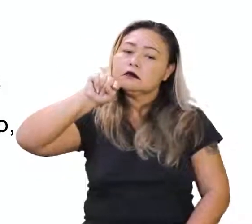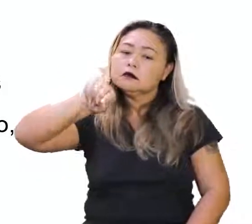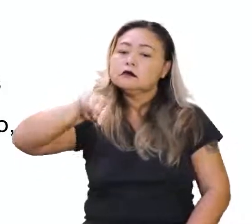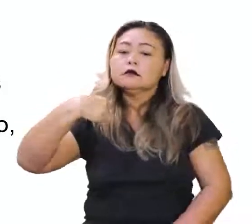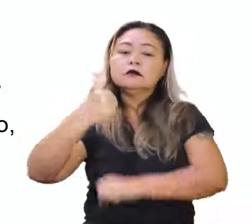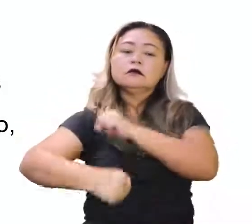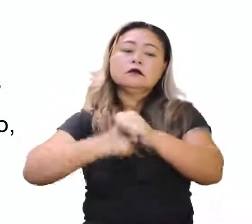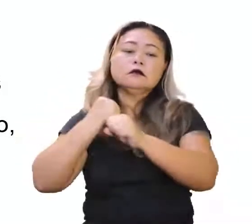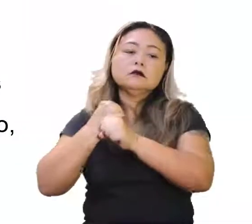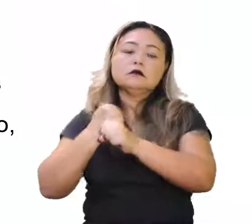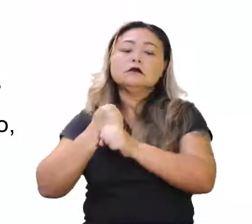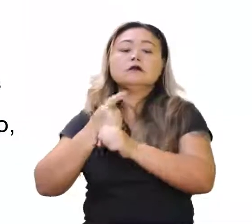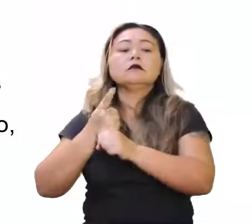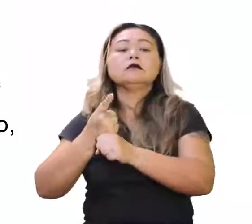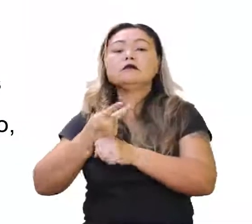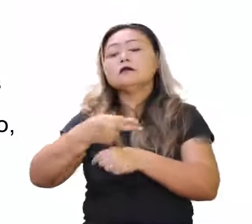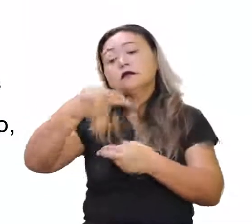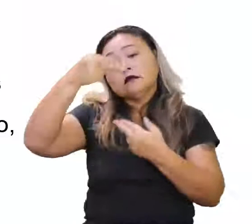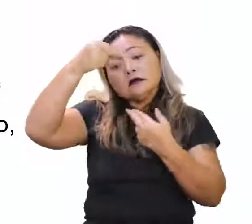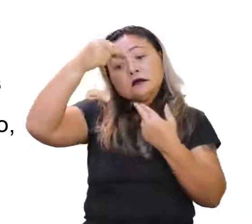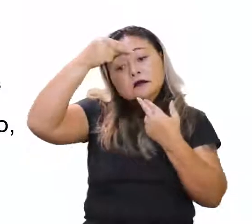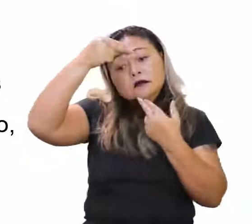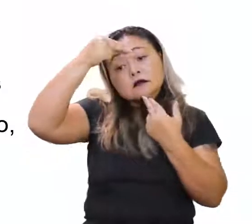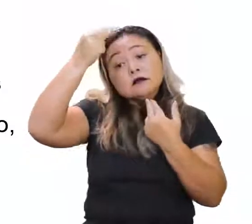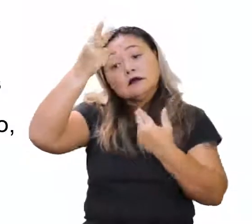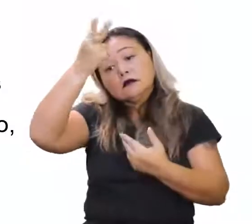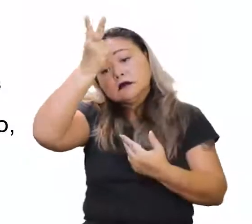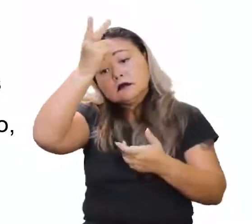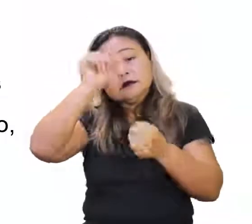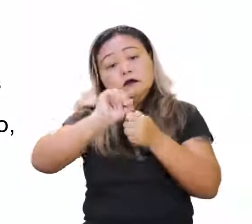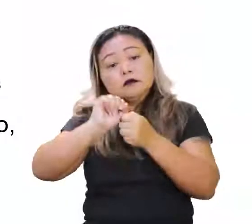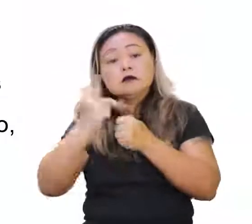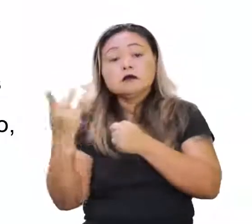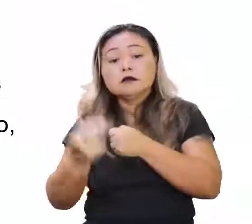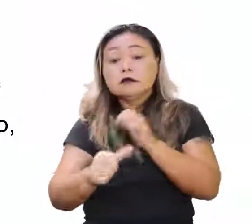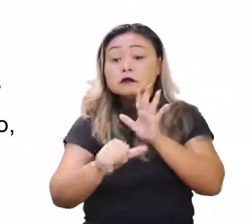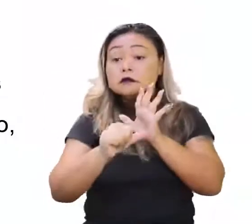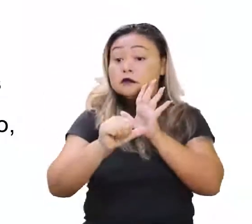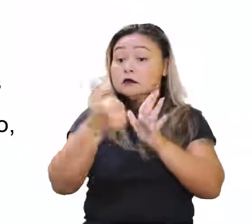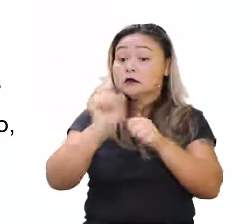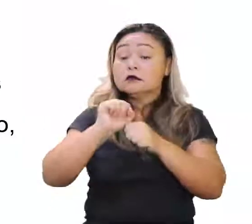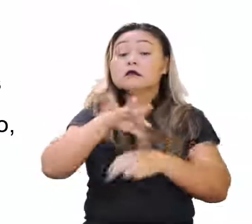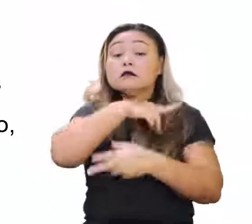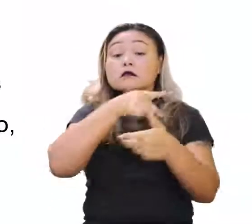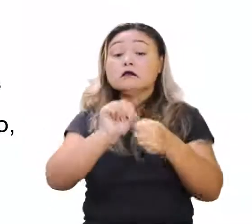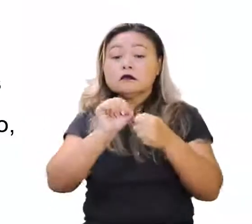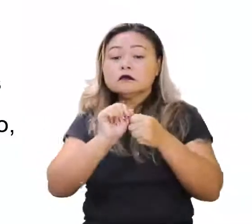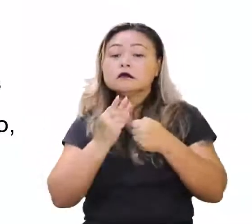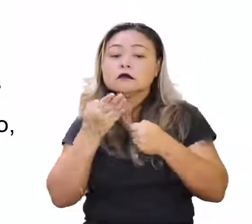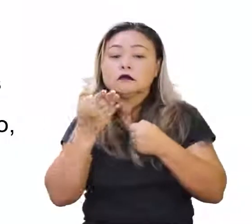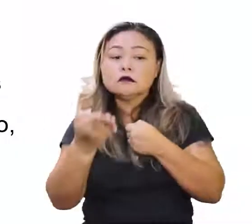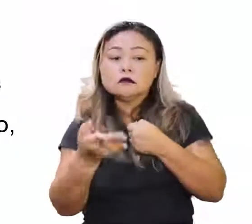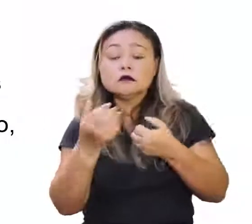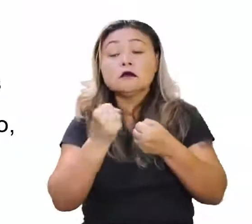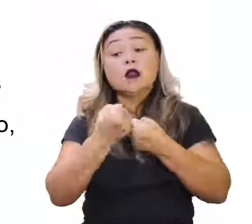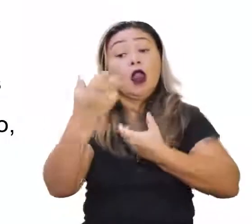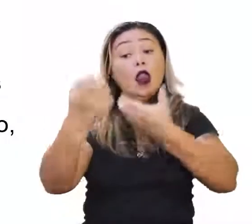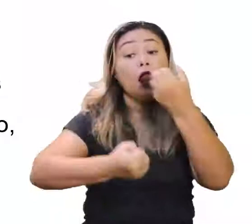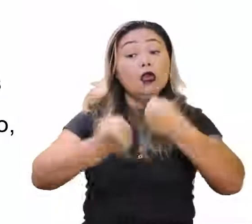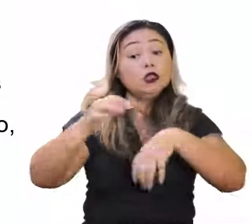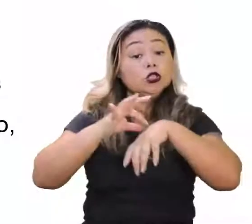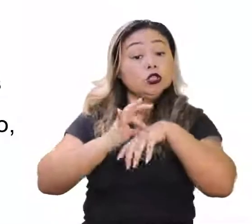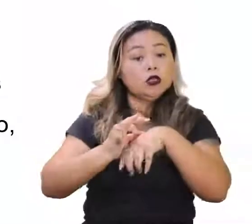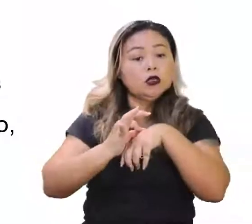7.000 anos. As cabras foi o primeiro animal produzido em relação à alimentação de leite e